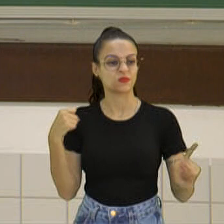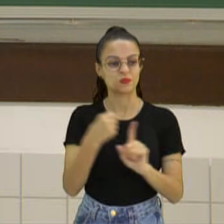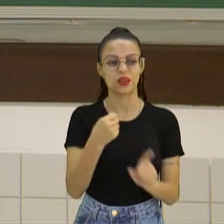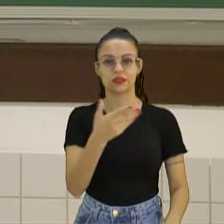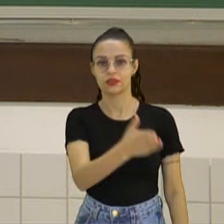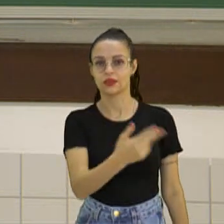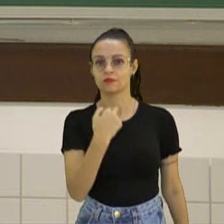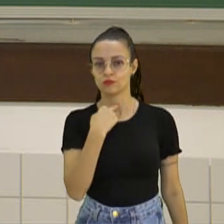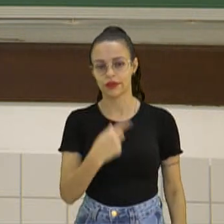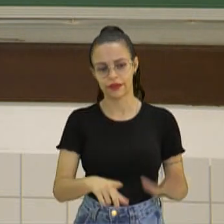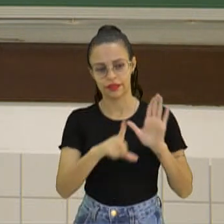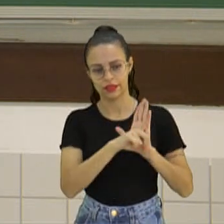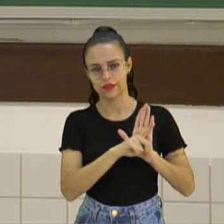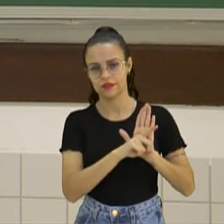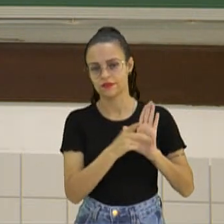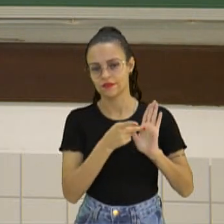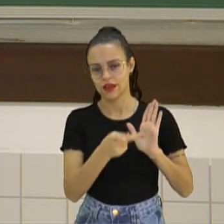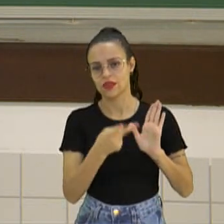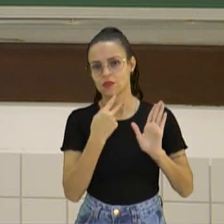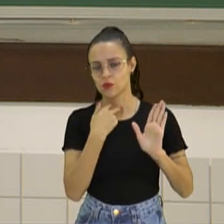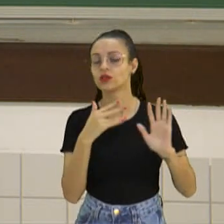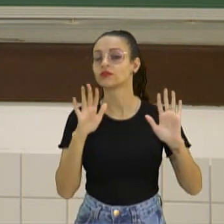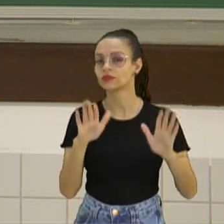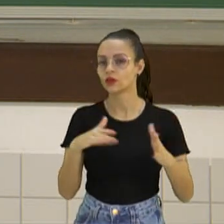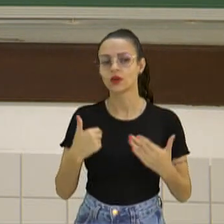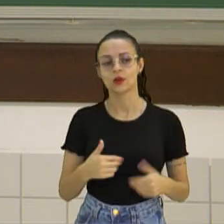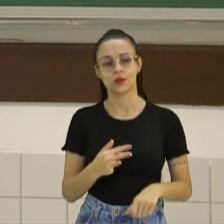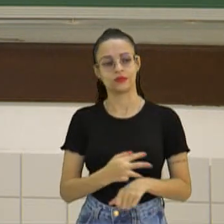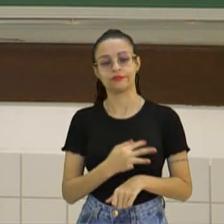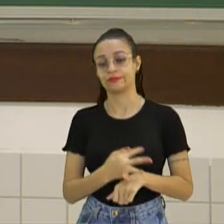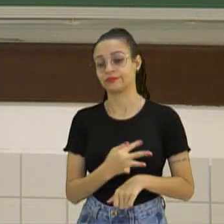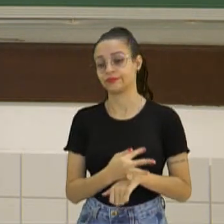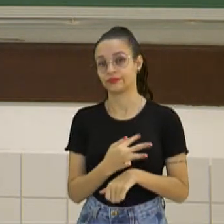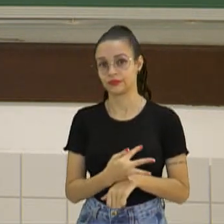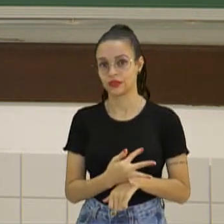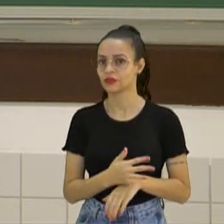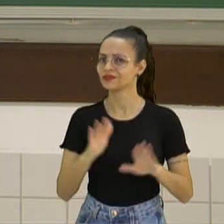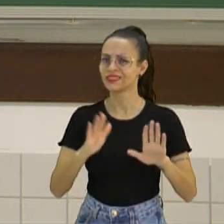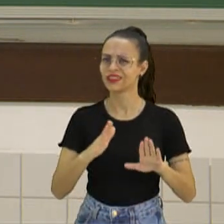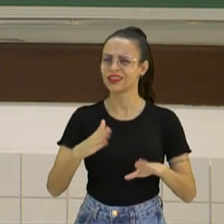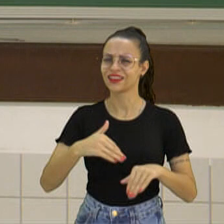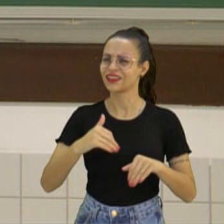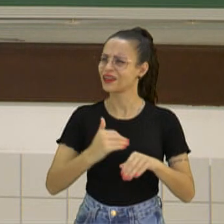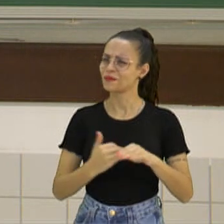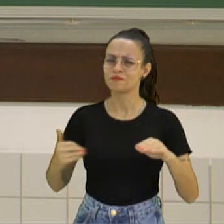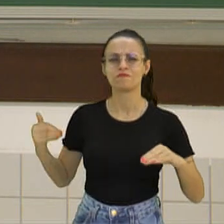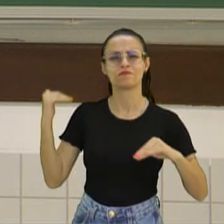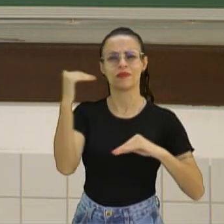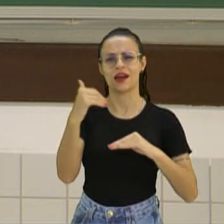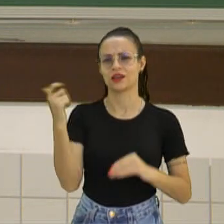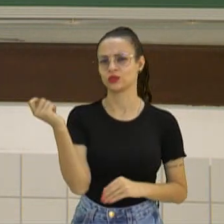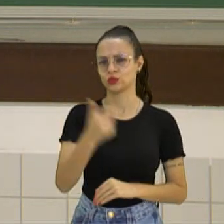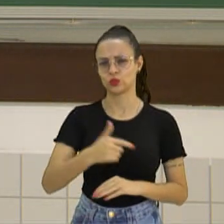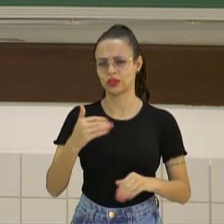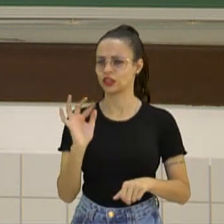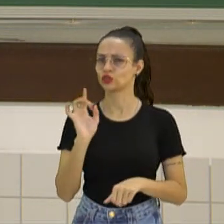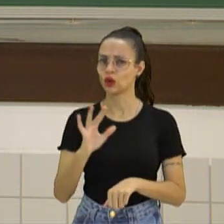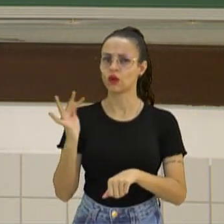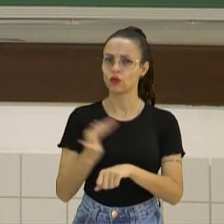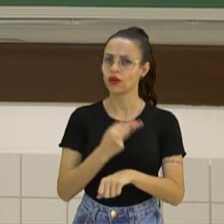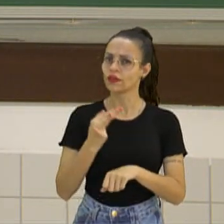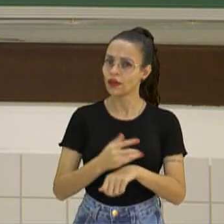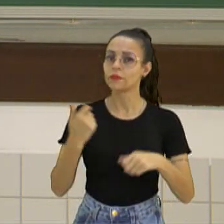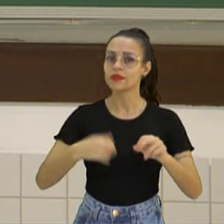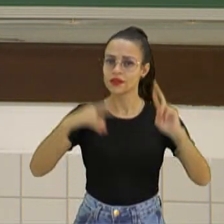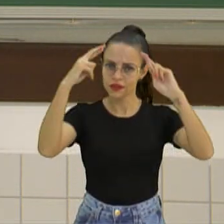porque a lei não permite que eu seria punido então eu tolero a gente tem que superar a ideia de tolerar a gente tem